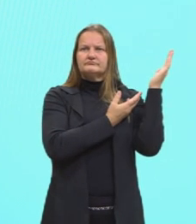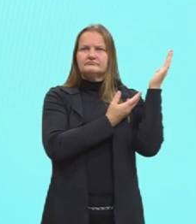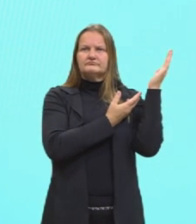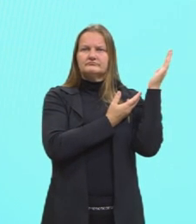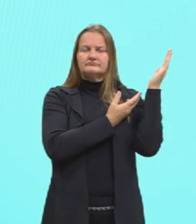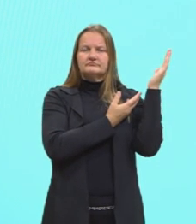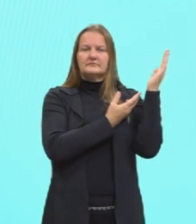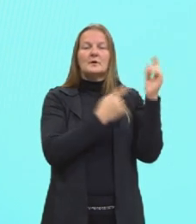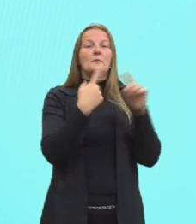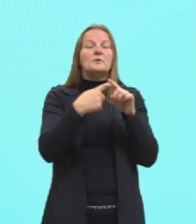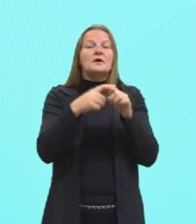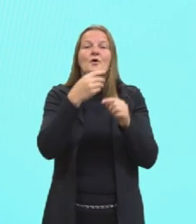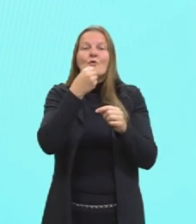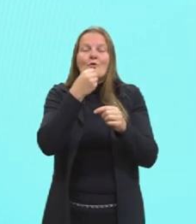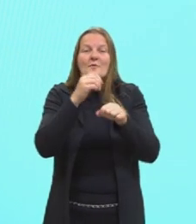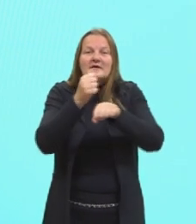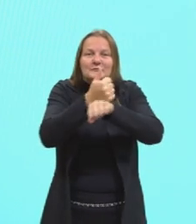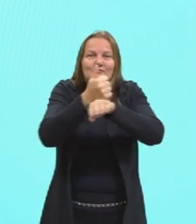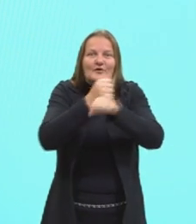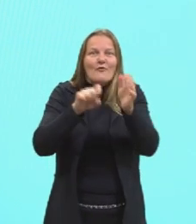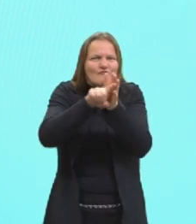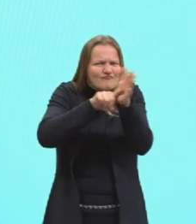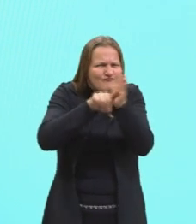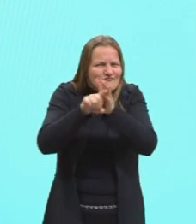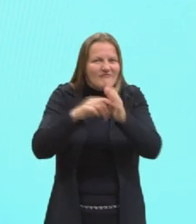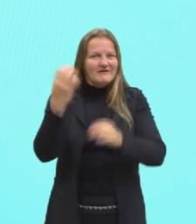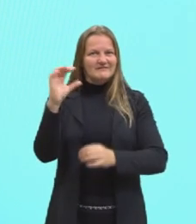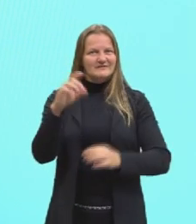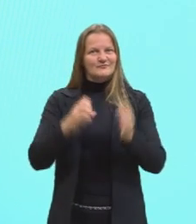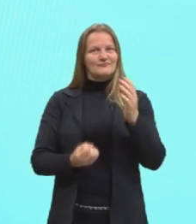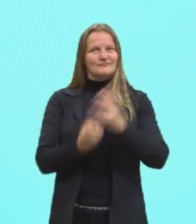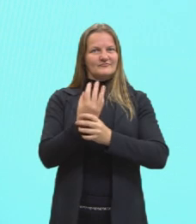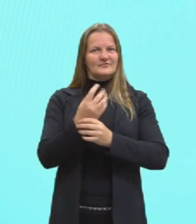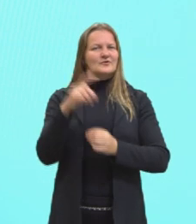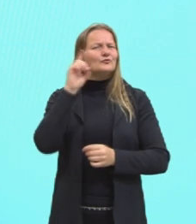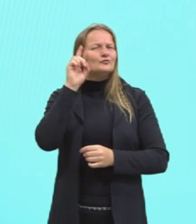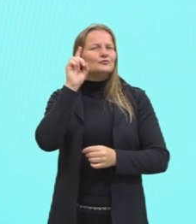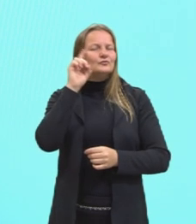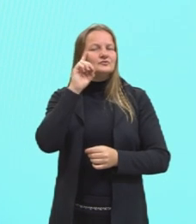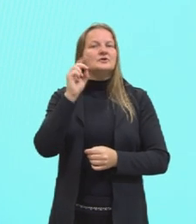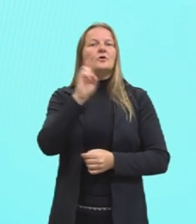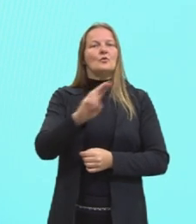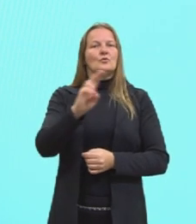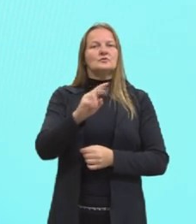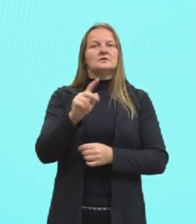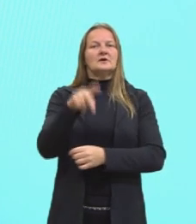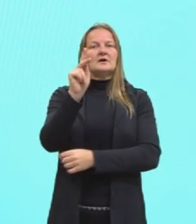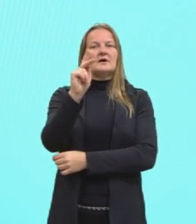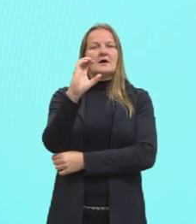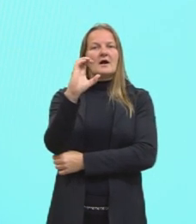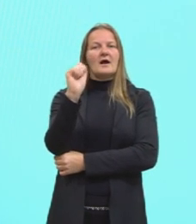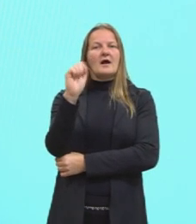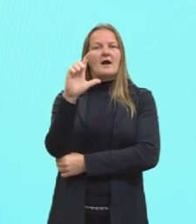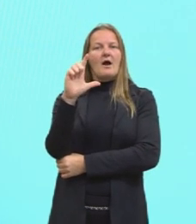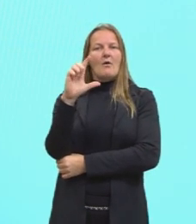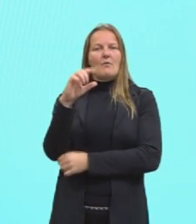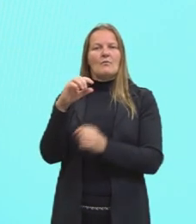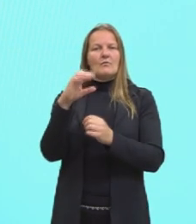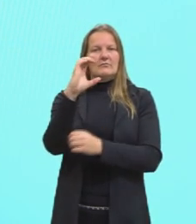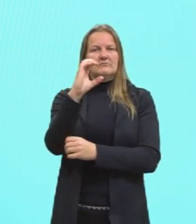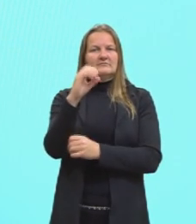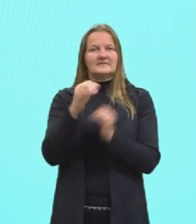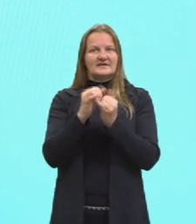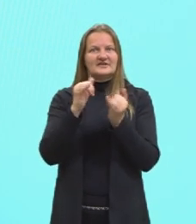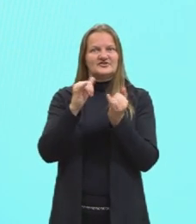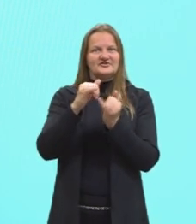homenagem a um cientista tá então por isso que tem esse nome aqui e no nosso dia a dia a gente costuma ver bastante o cal caloria tá